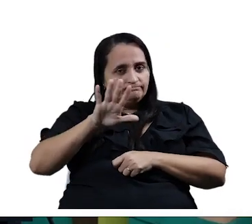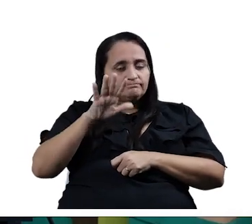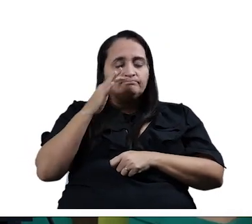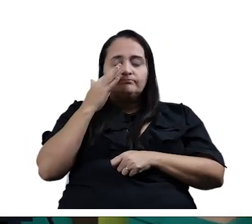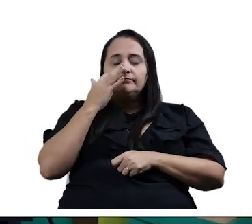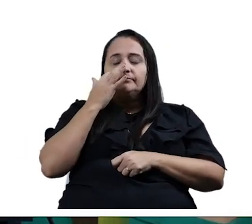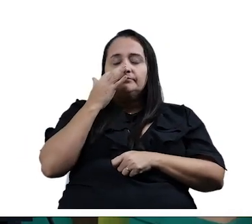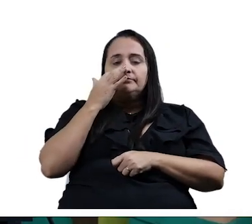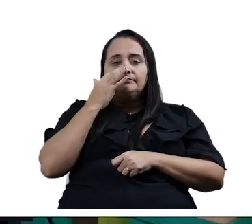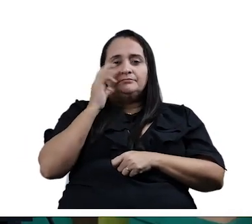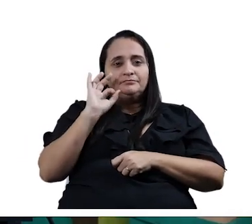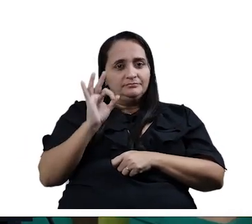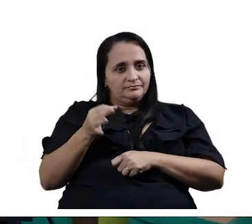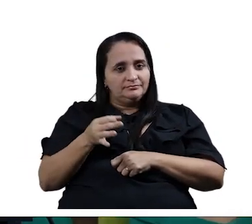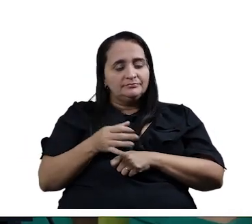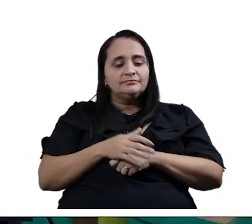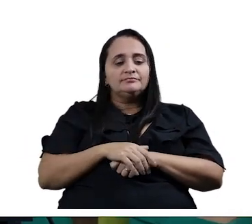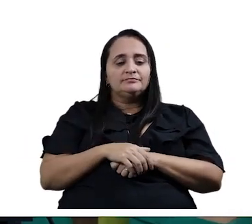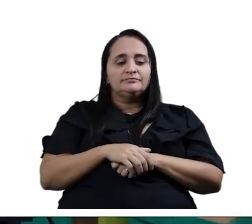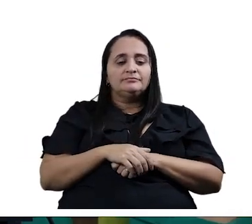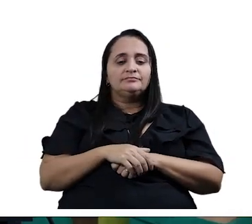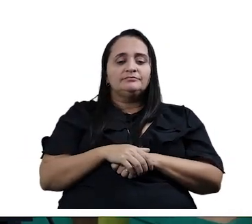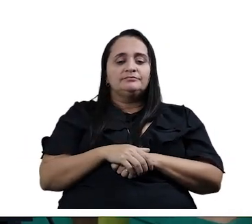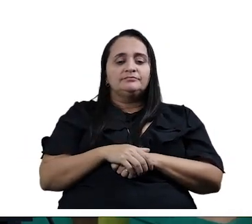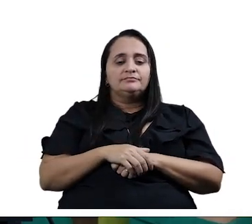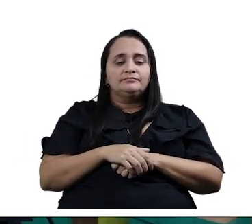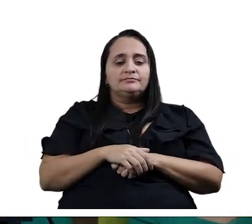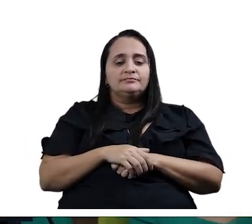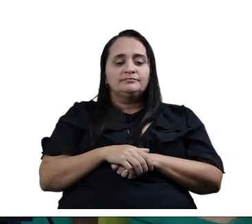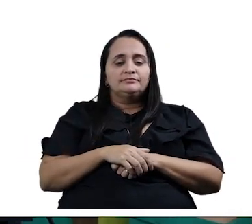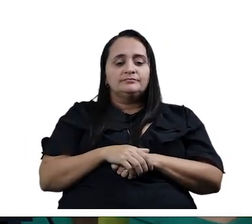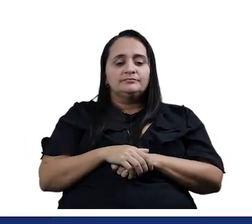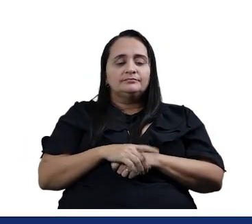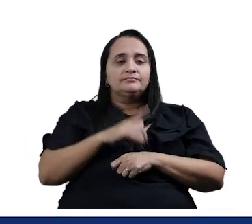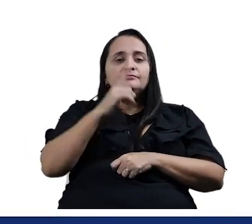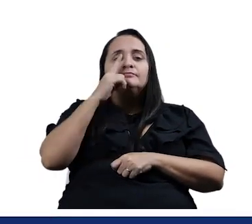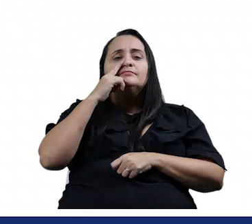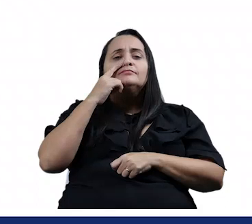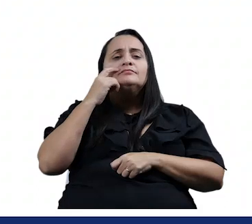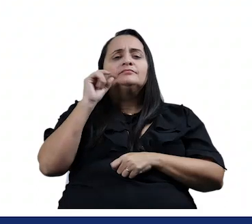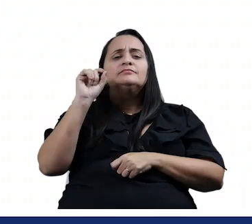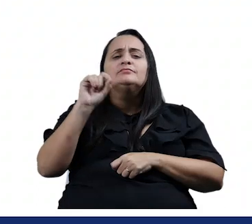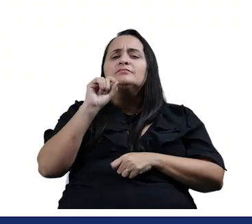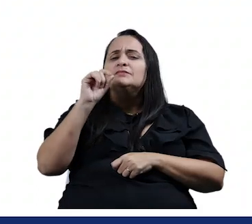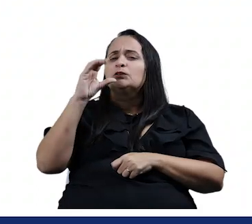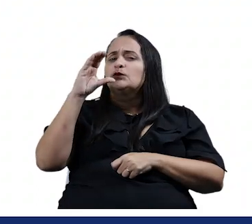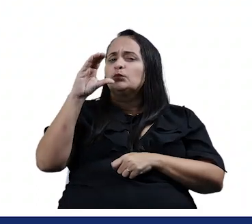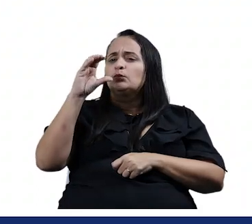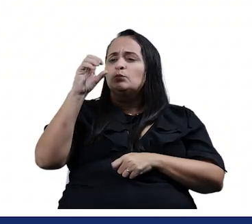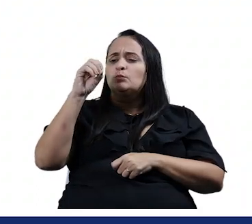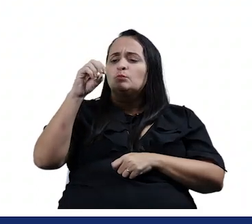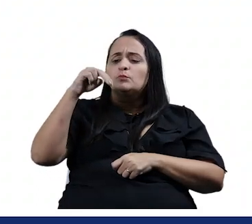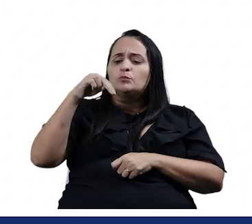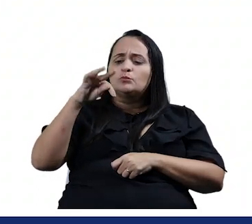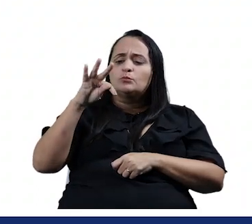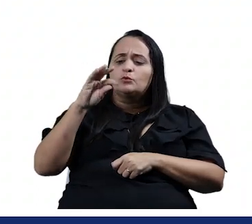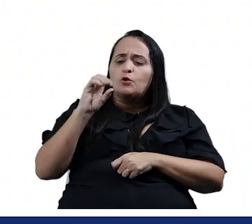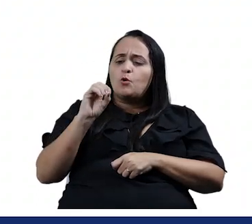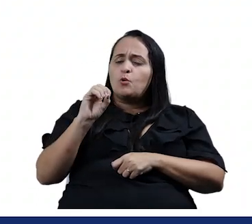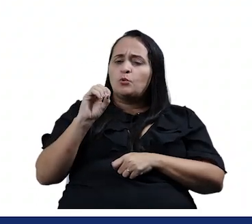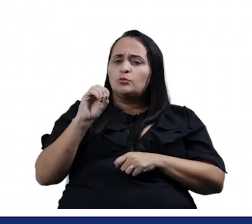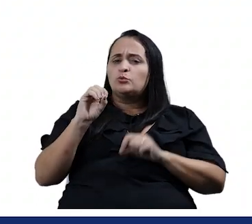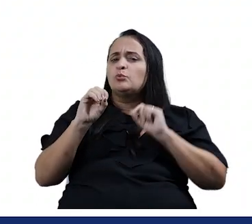as imagens, são tão importantes, tá? Vamos adiante. Nós temos aqui o conto.